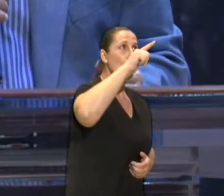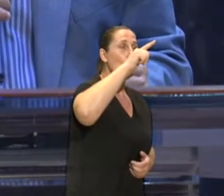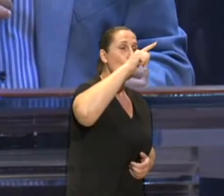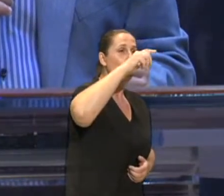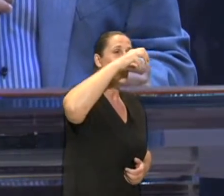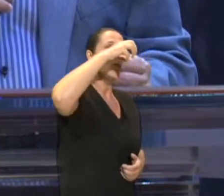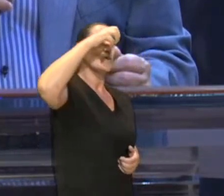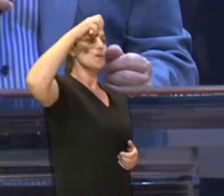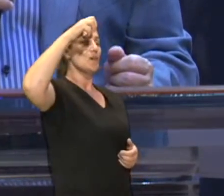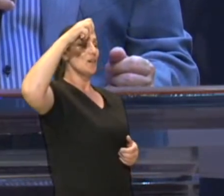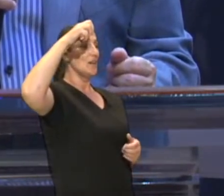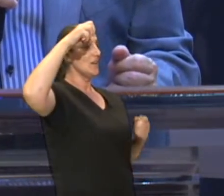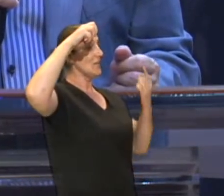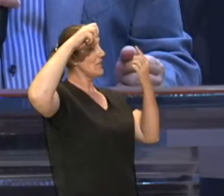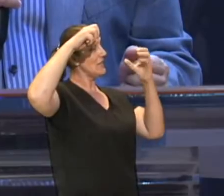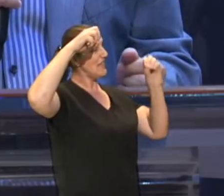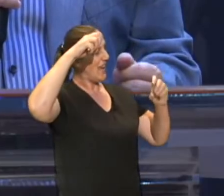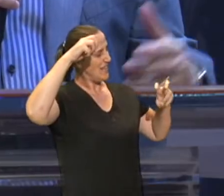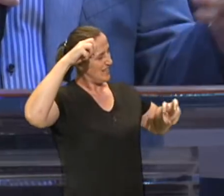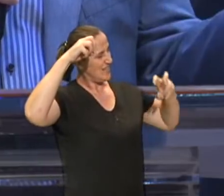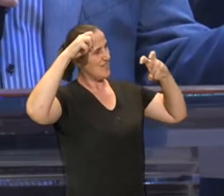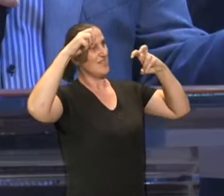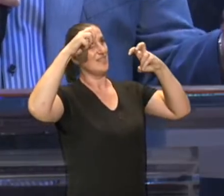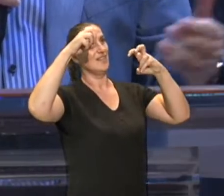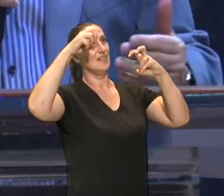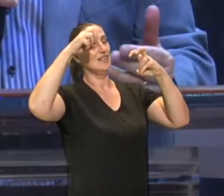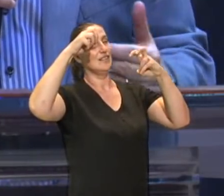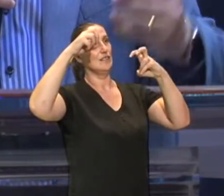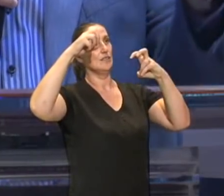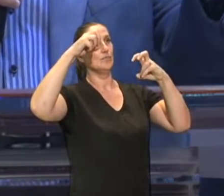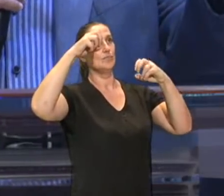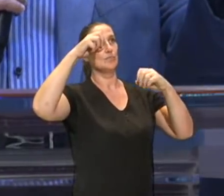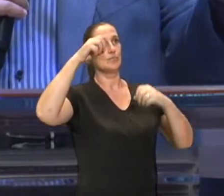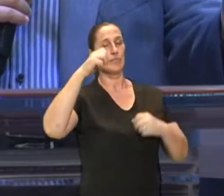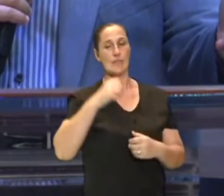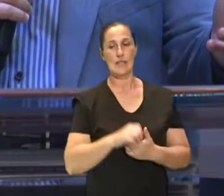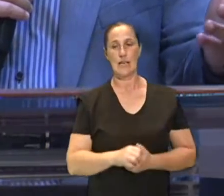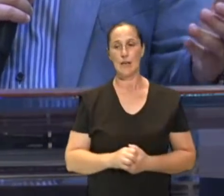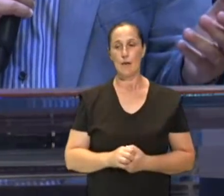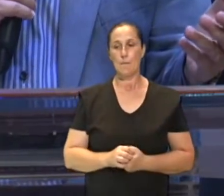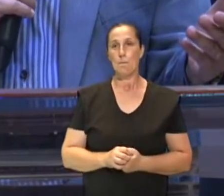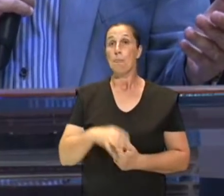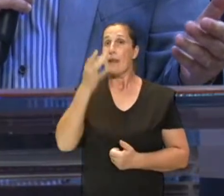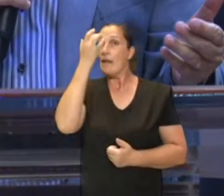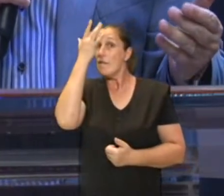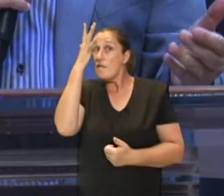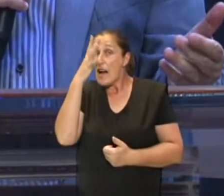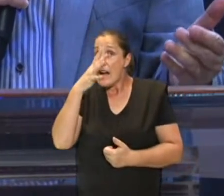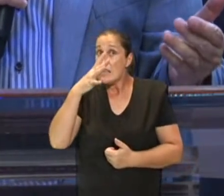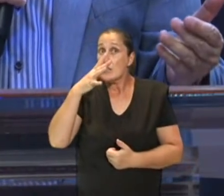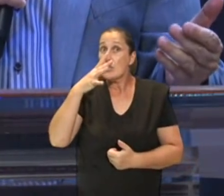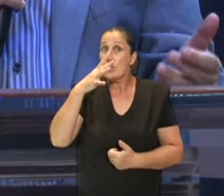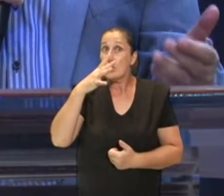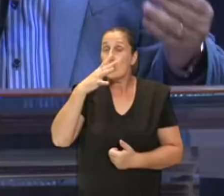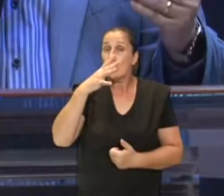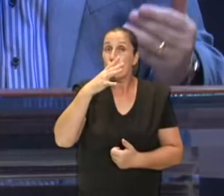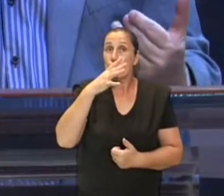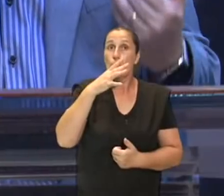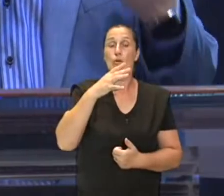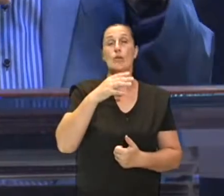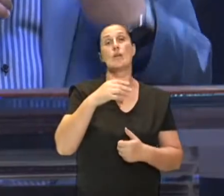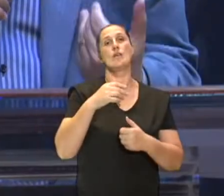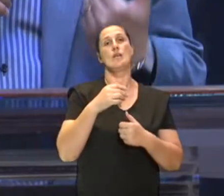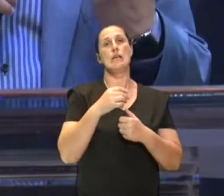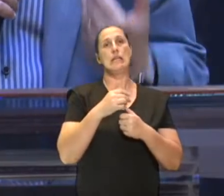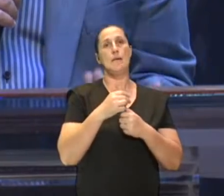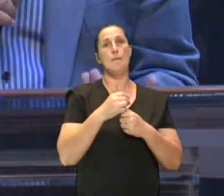escadaria? E disse Ezequias: como é fácil a sombra avançar 10 degraus, prefiro que ela